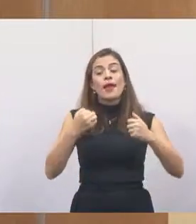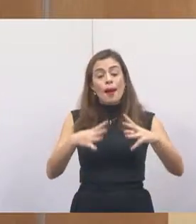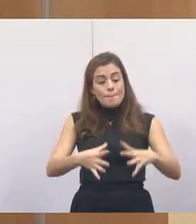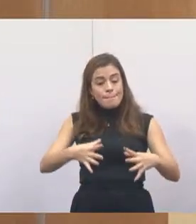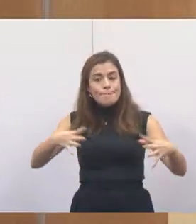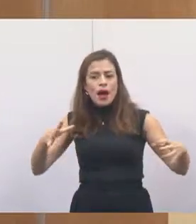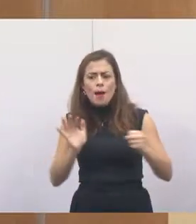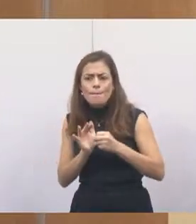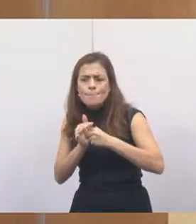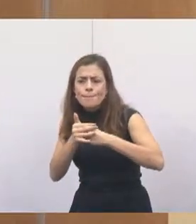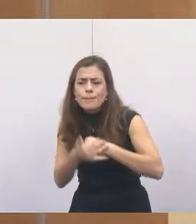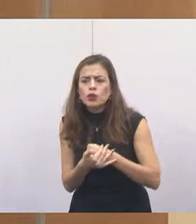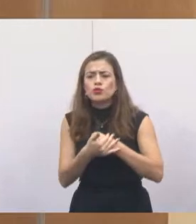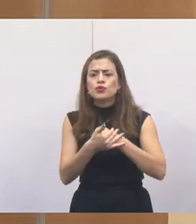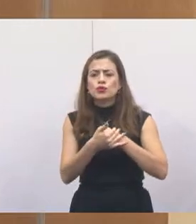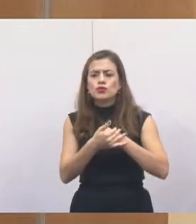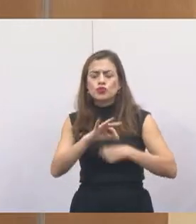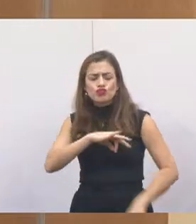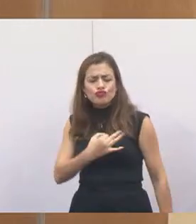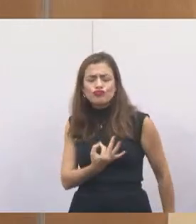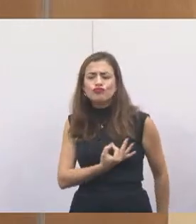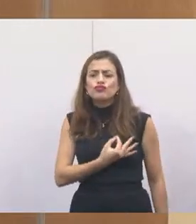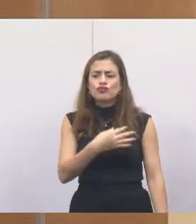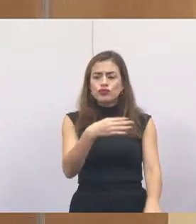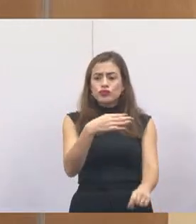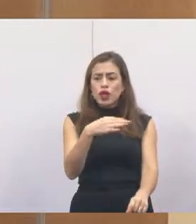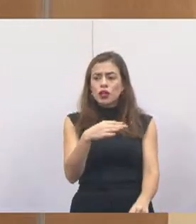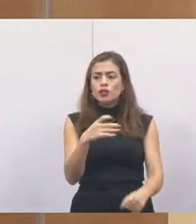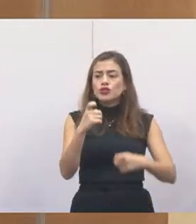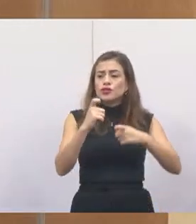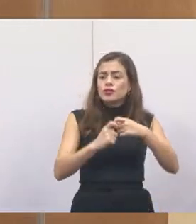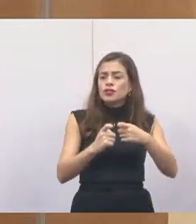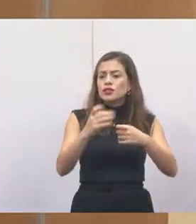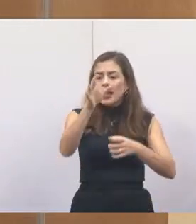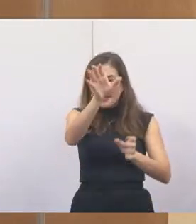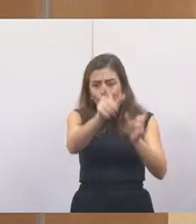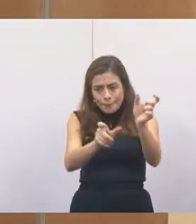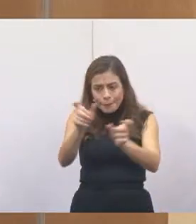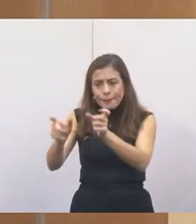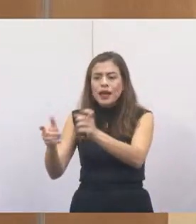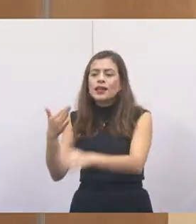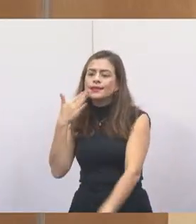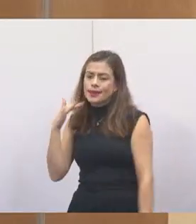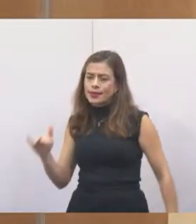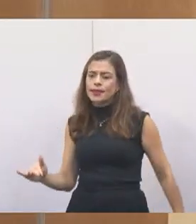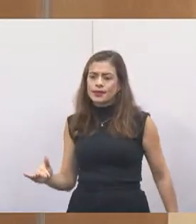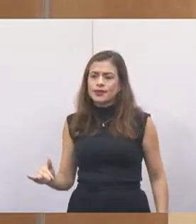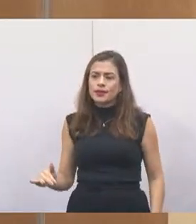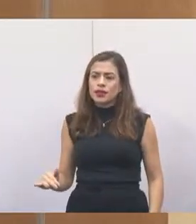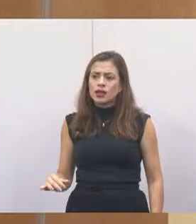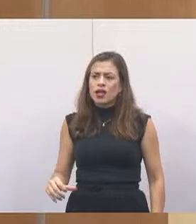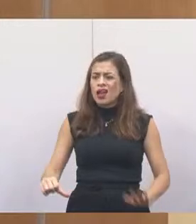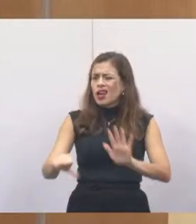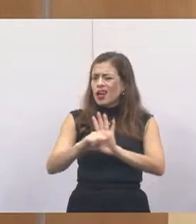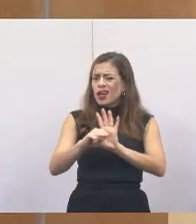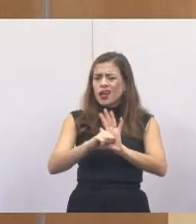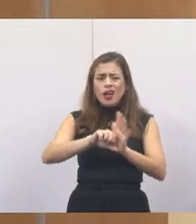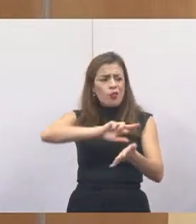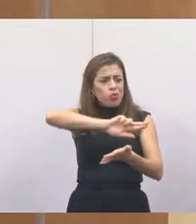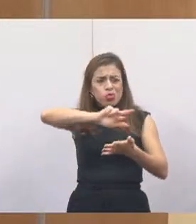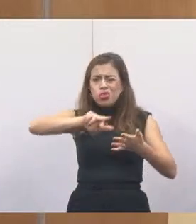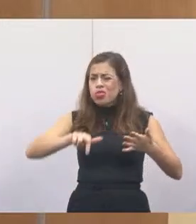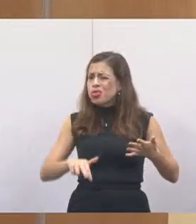proteção à dignidade sexual das crianças. Qualquer crime é horrível, não é? Mas